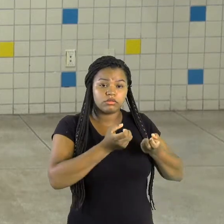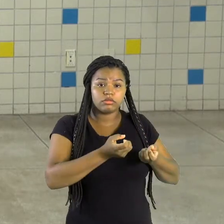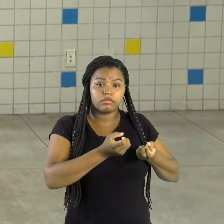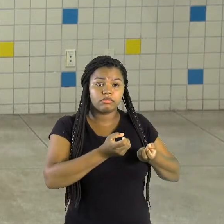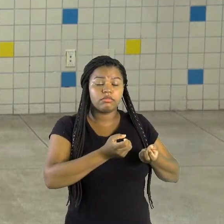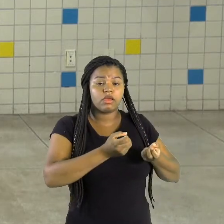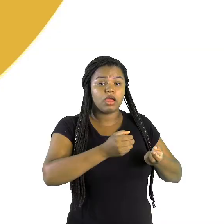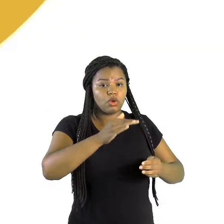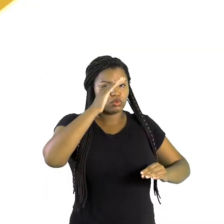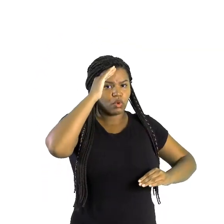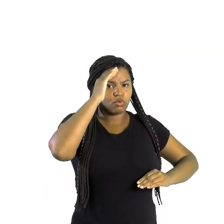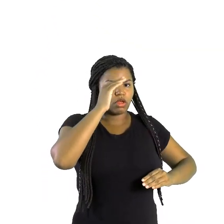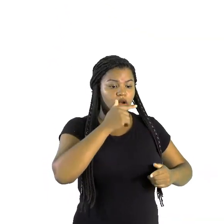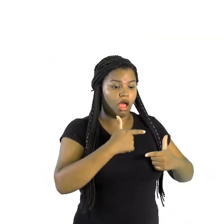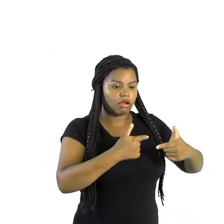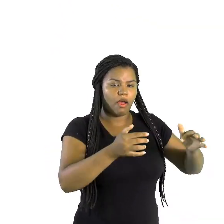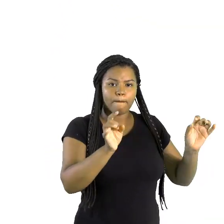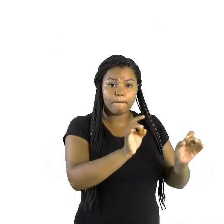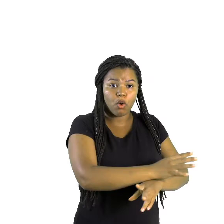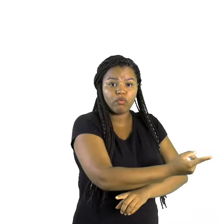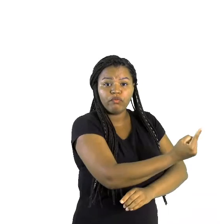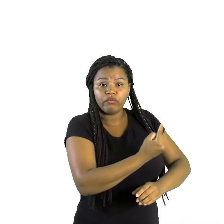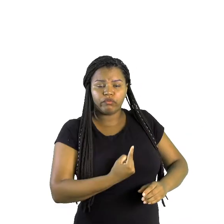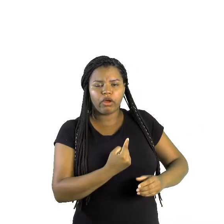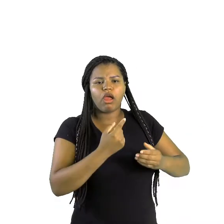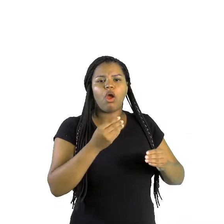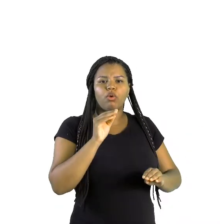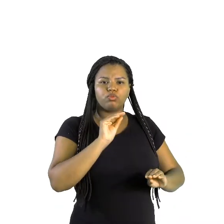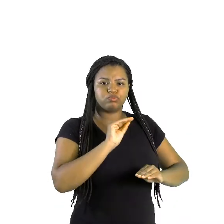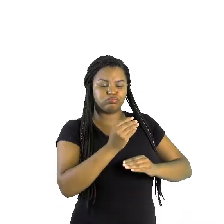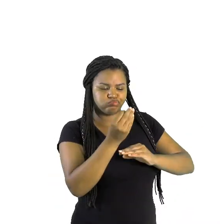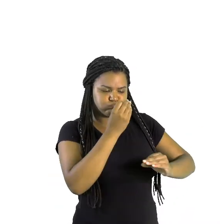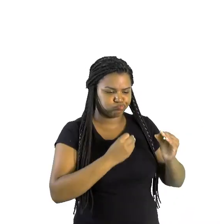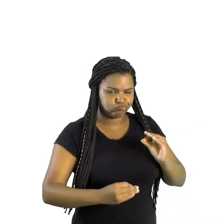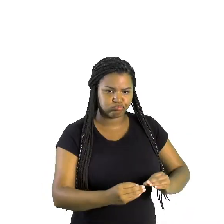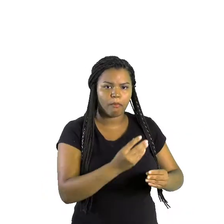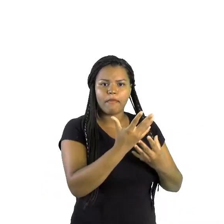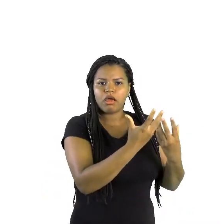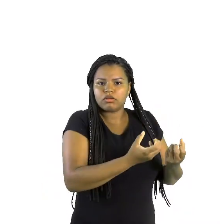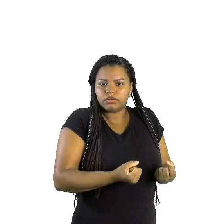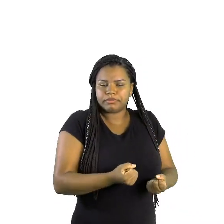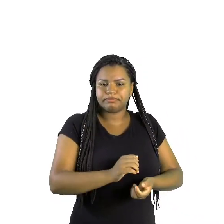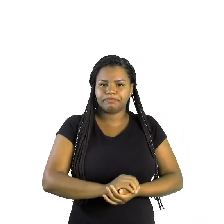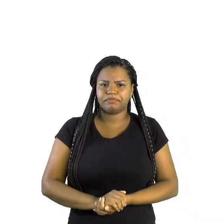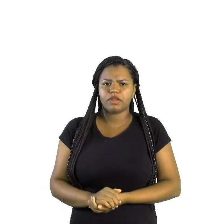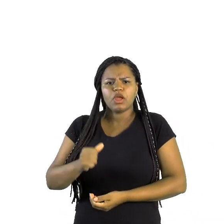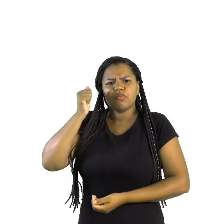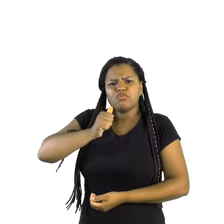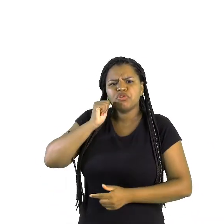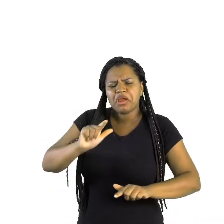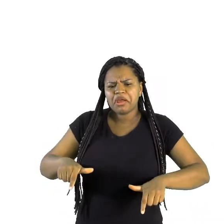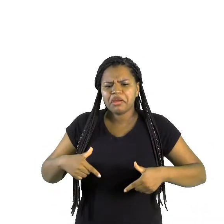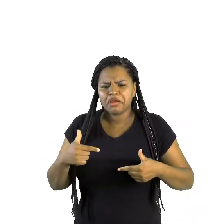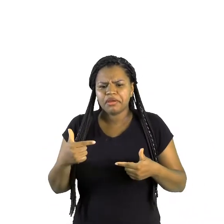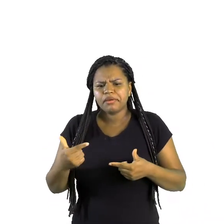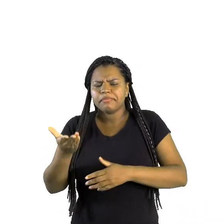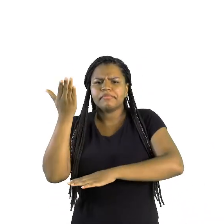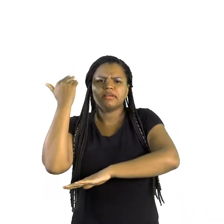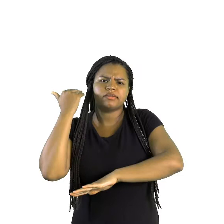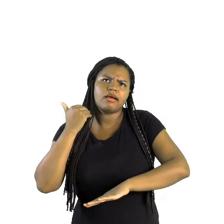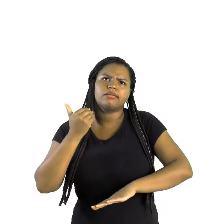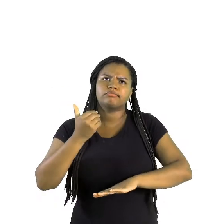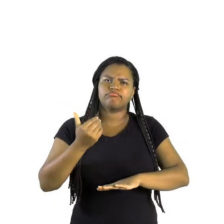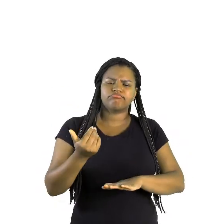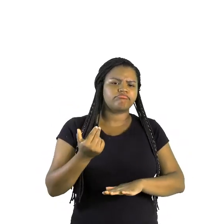guerras. Como eram as mulheres na Grécia Antiga? Como elas viviam? Elas não podiam participar de debates públicos, elas não